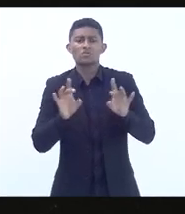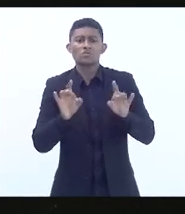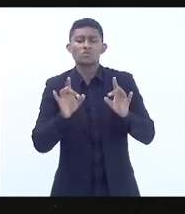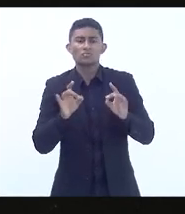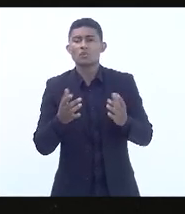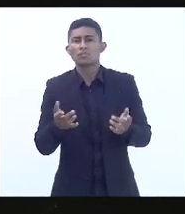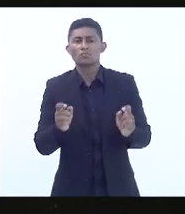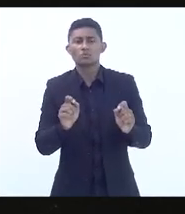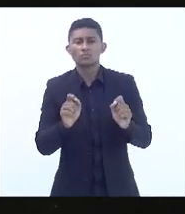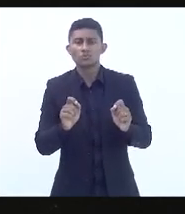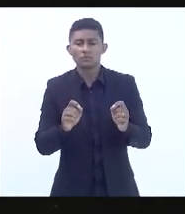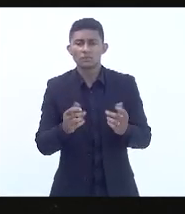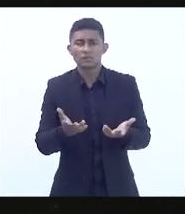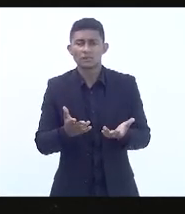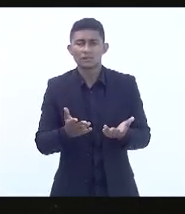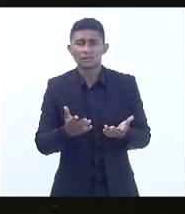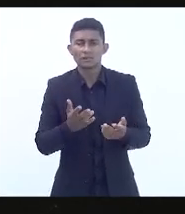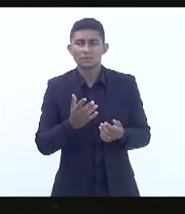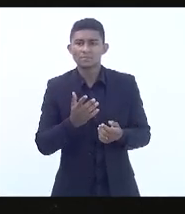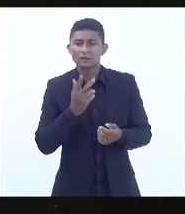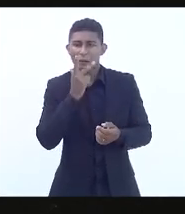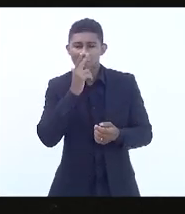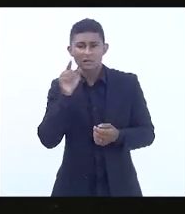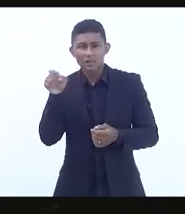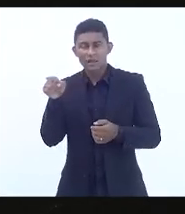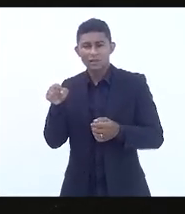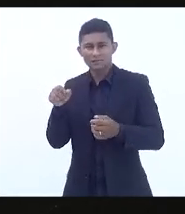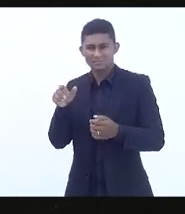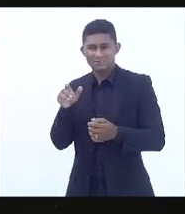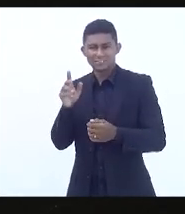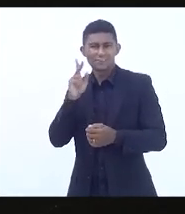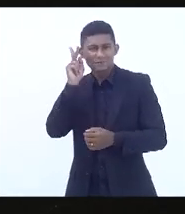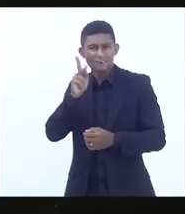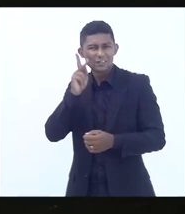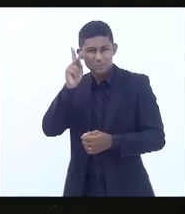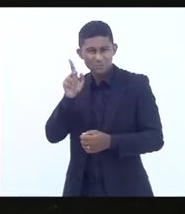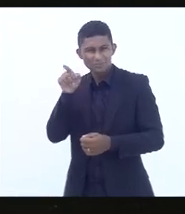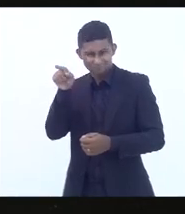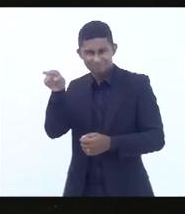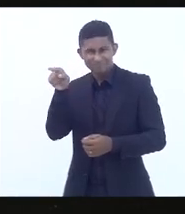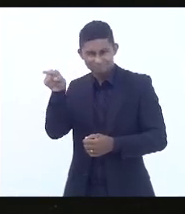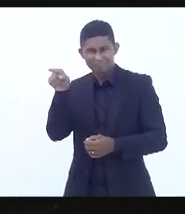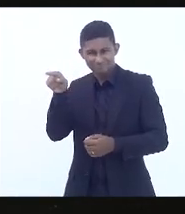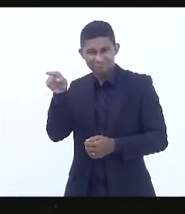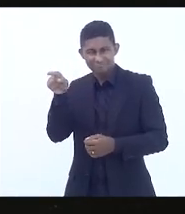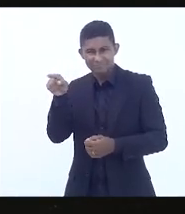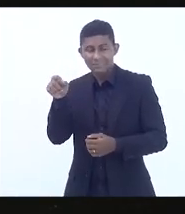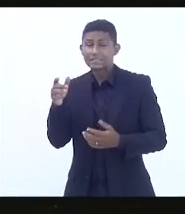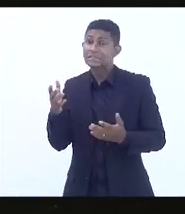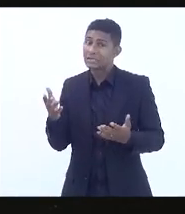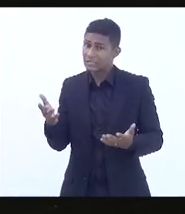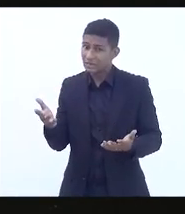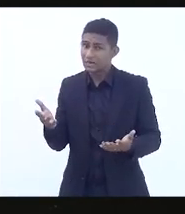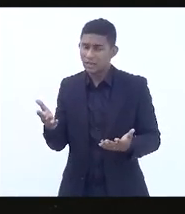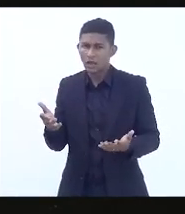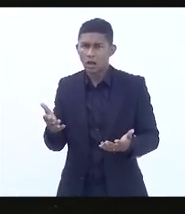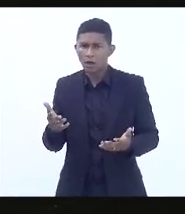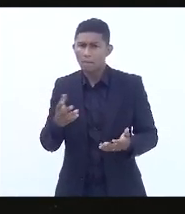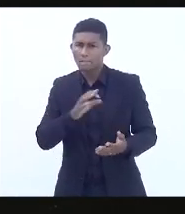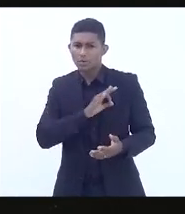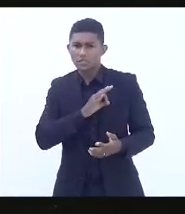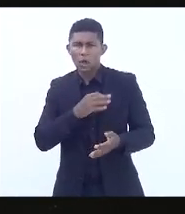fazendo a simples escolta do vereador e pegar a arma de fogo de grosso calibre.